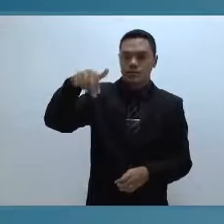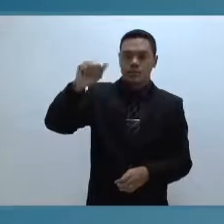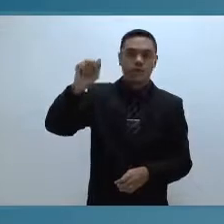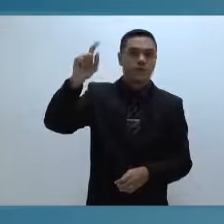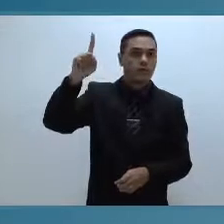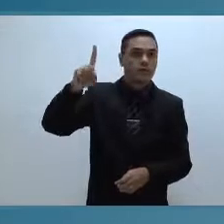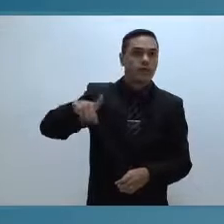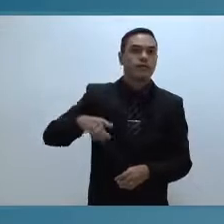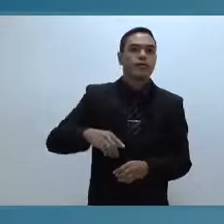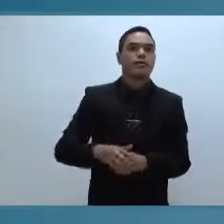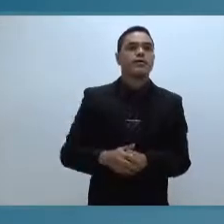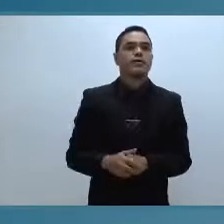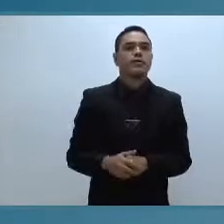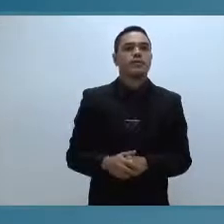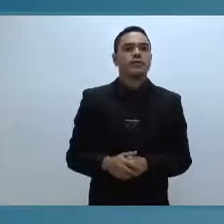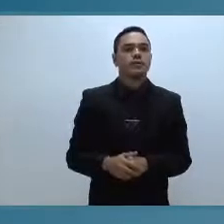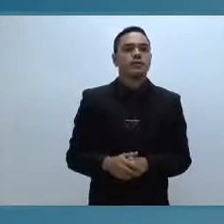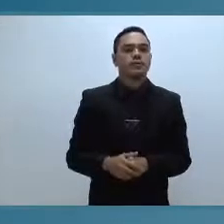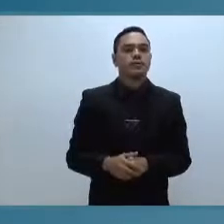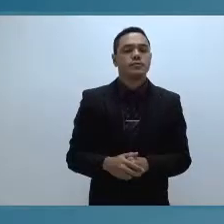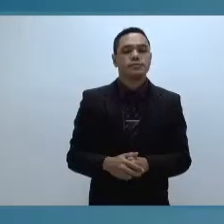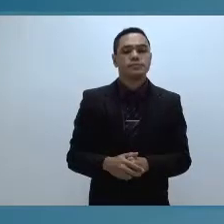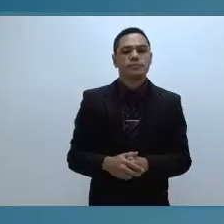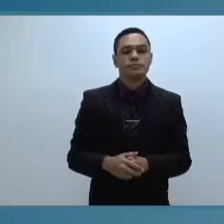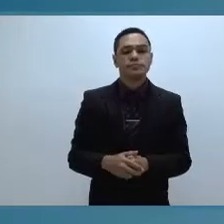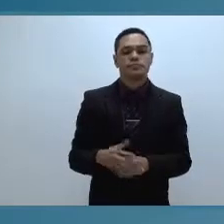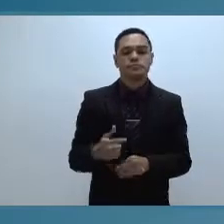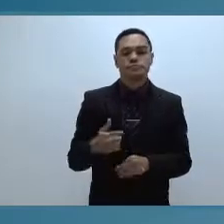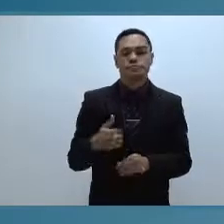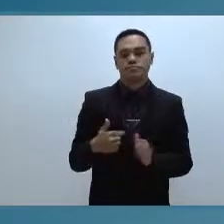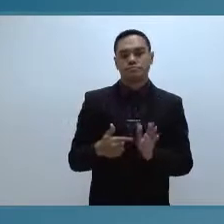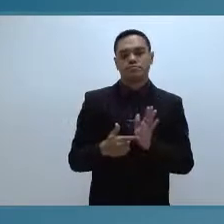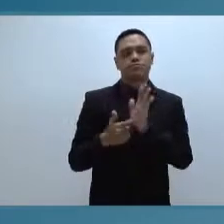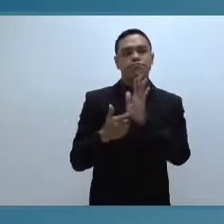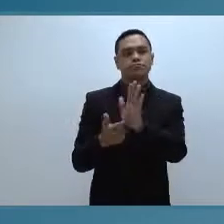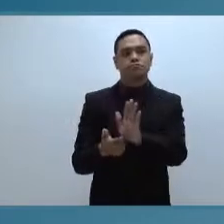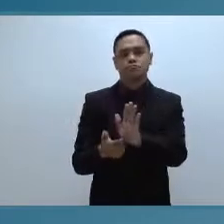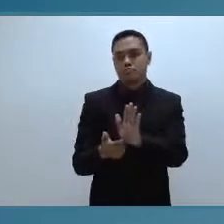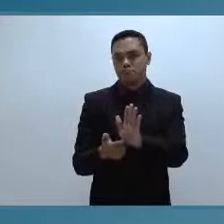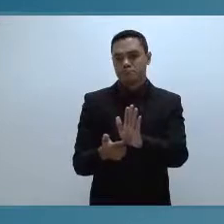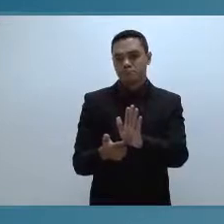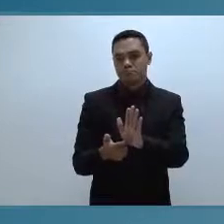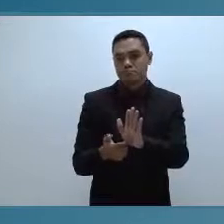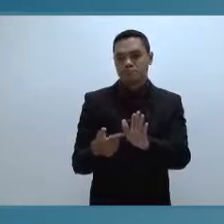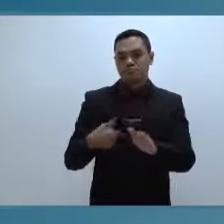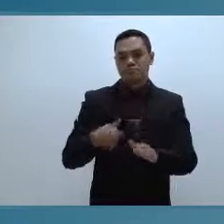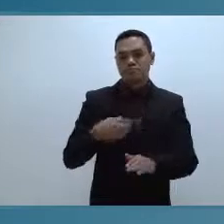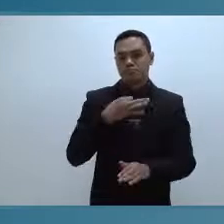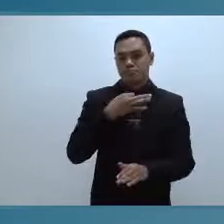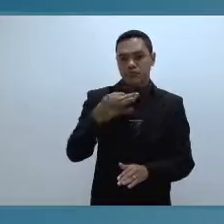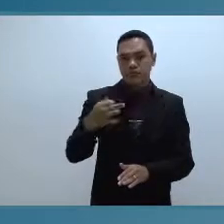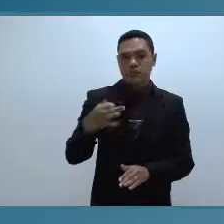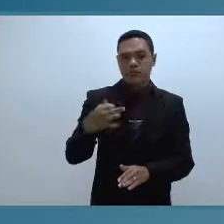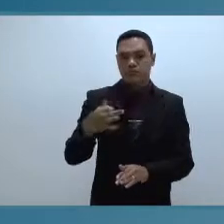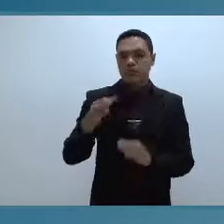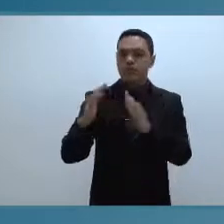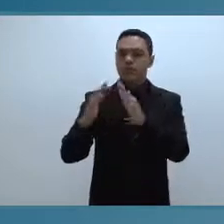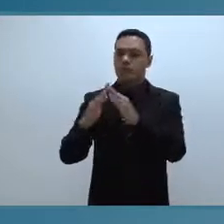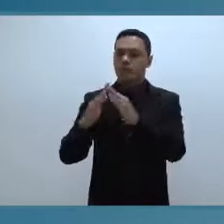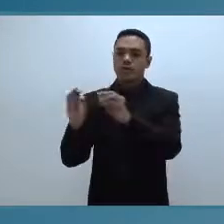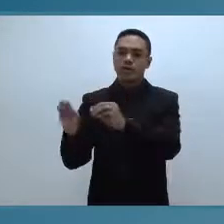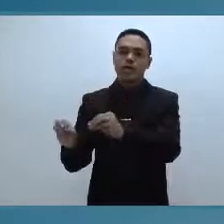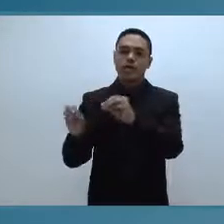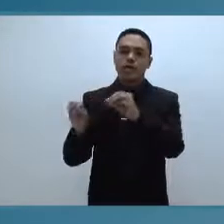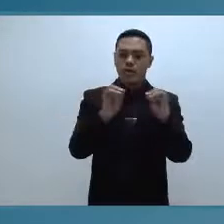E no presente caso, não vislumbro no momento a excepcionalidade apta a ensejar autorização para que a